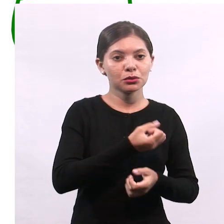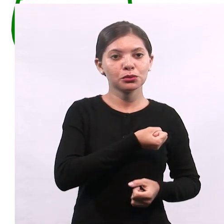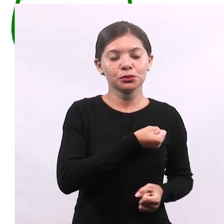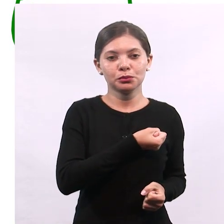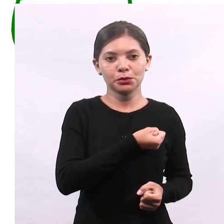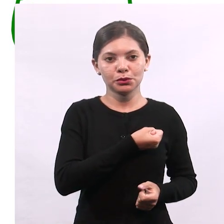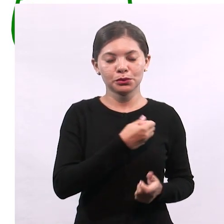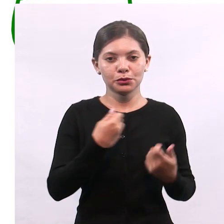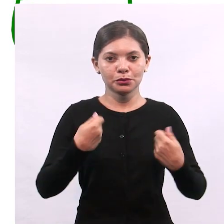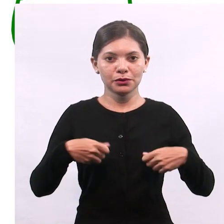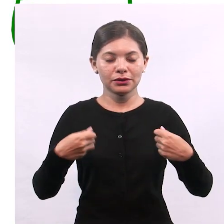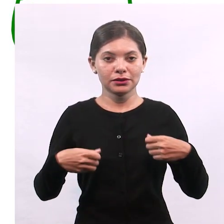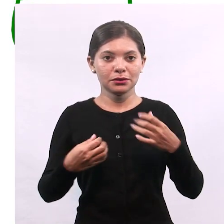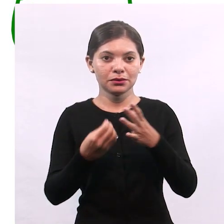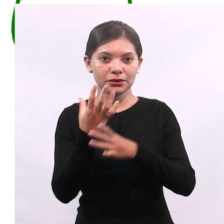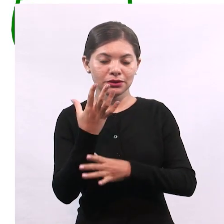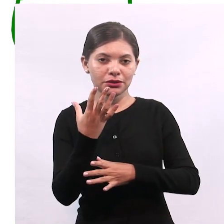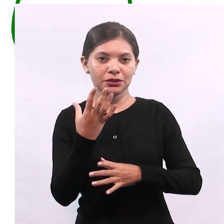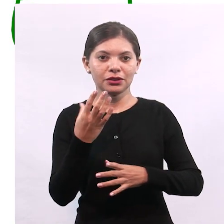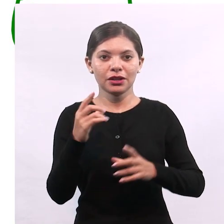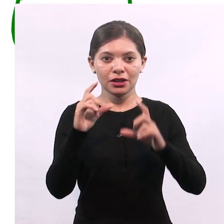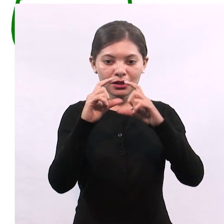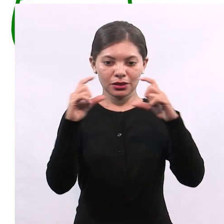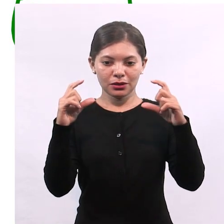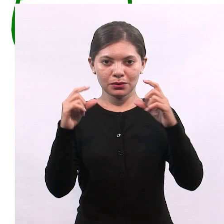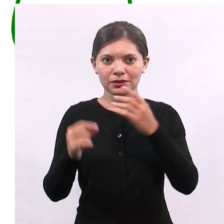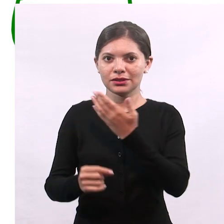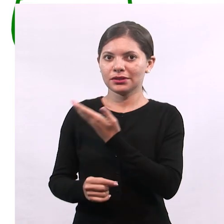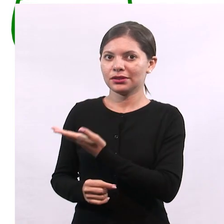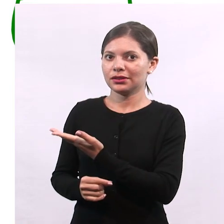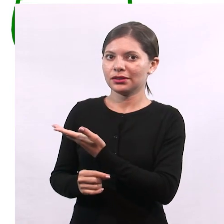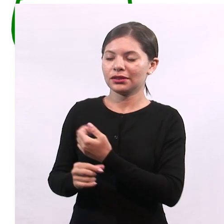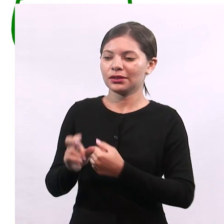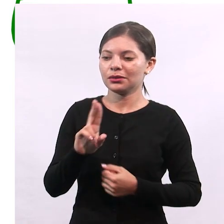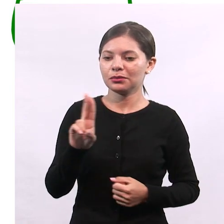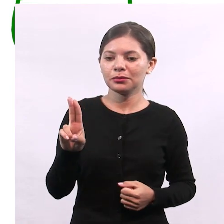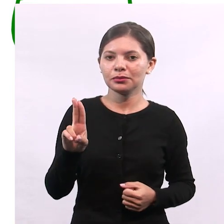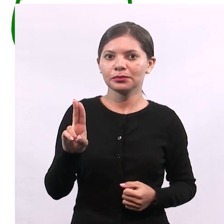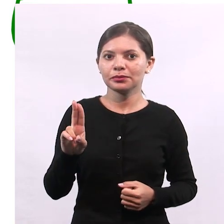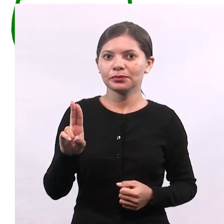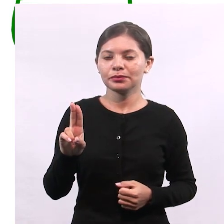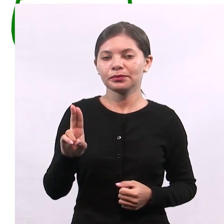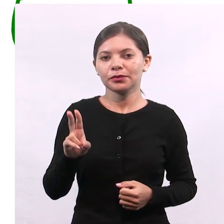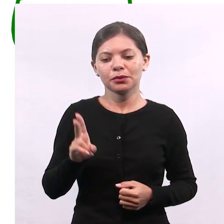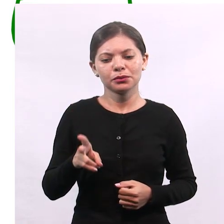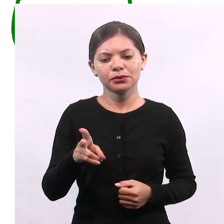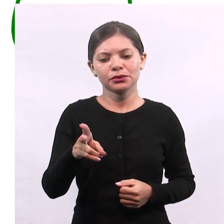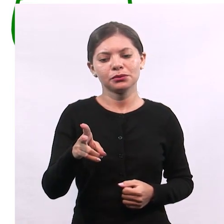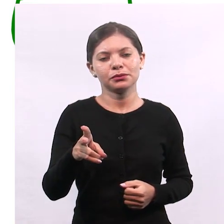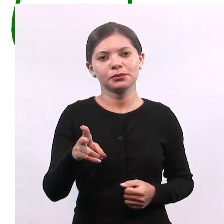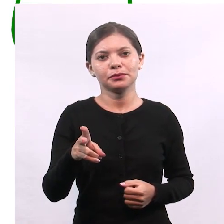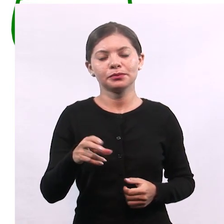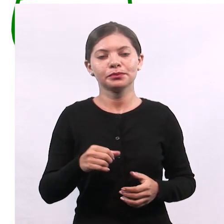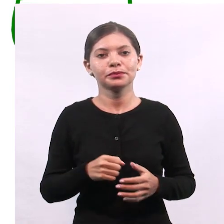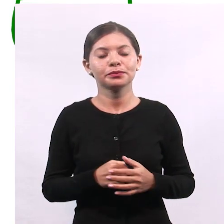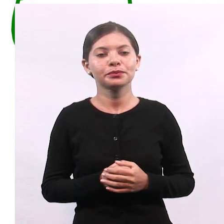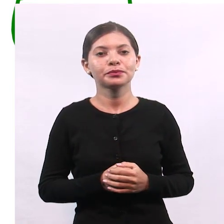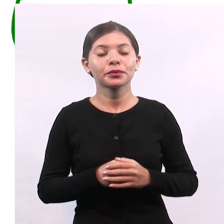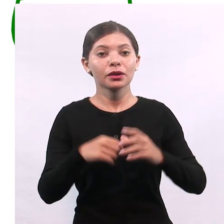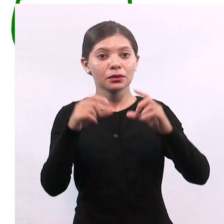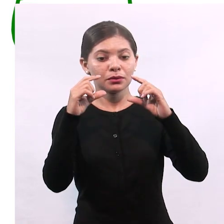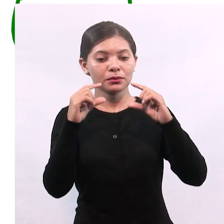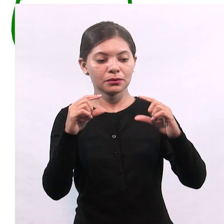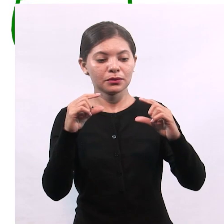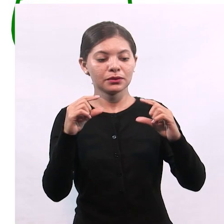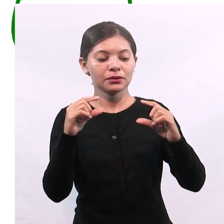ser de origem discreta representado por valores geralmente inteiros ou contínuos discreta por exemplo taxa